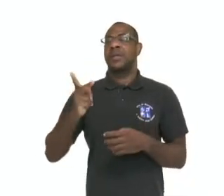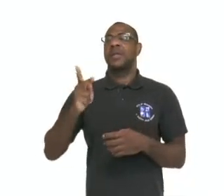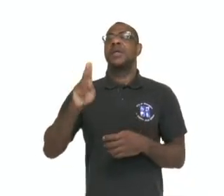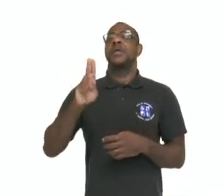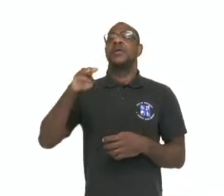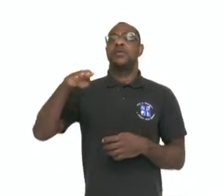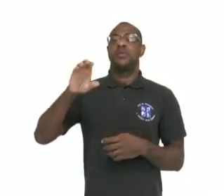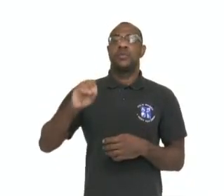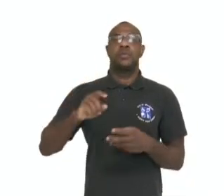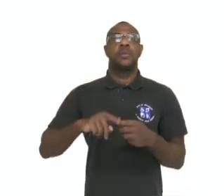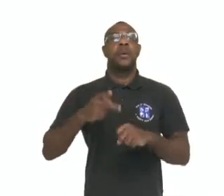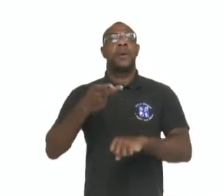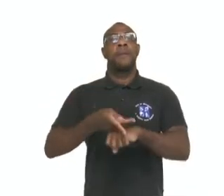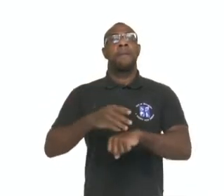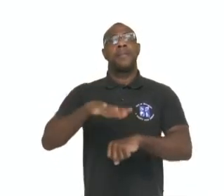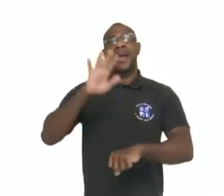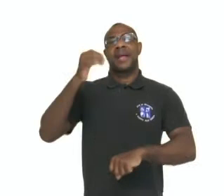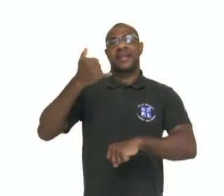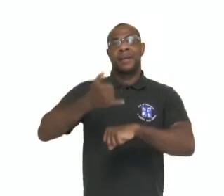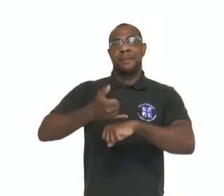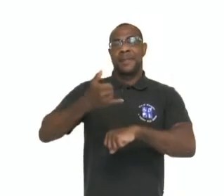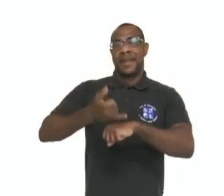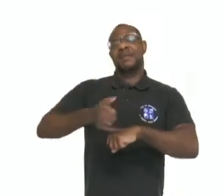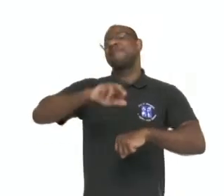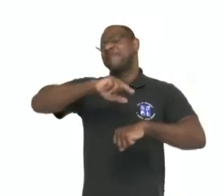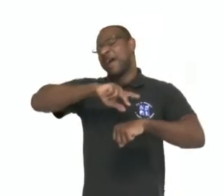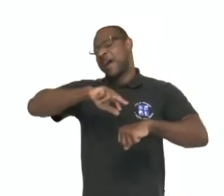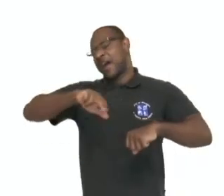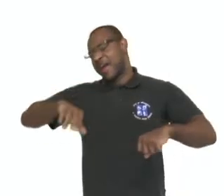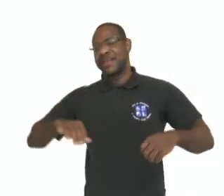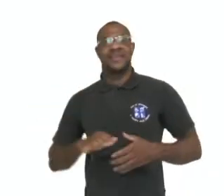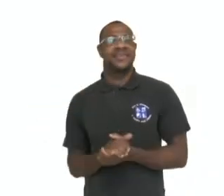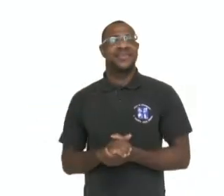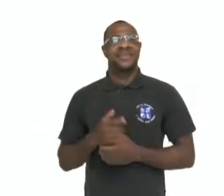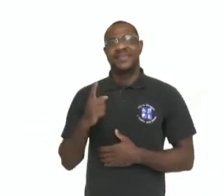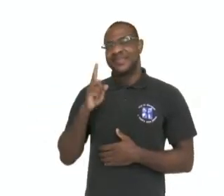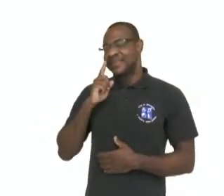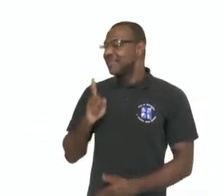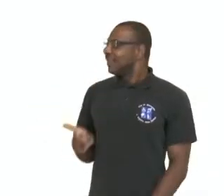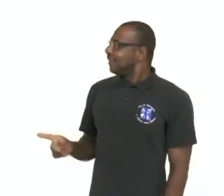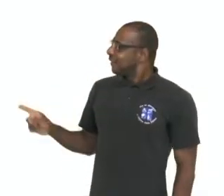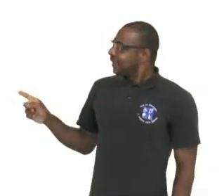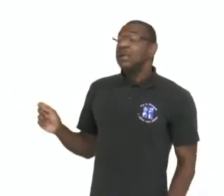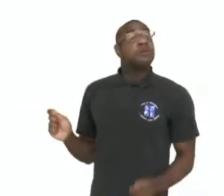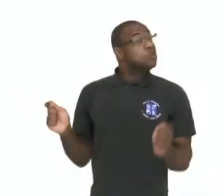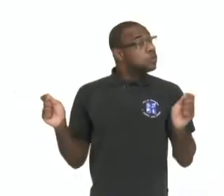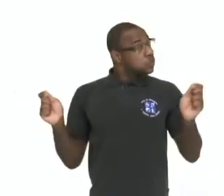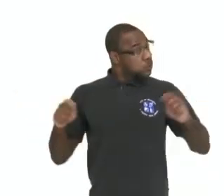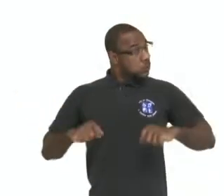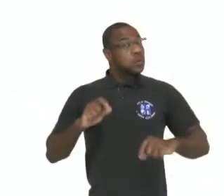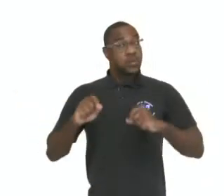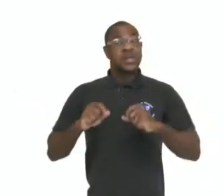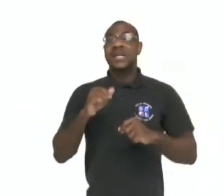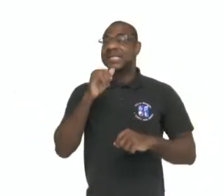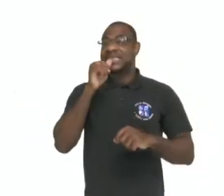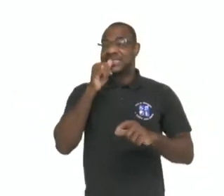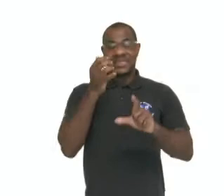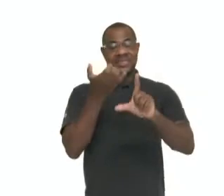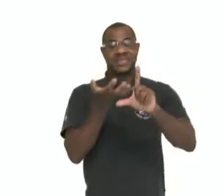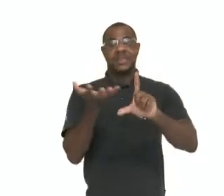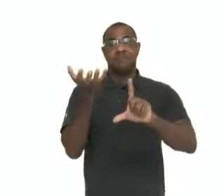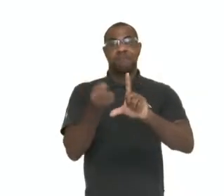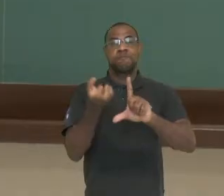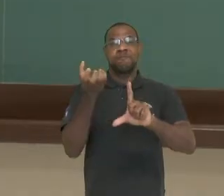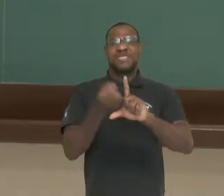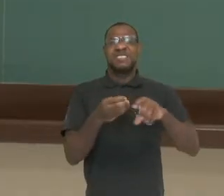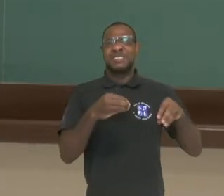a prata, o ferro, alumínio. Então, são alguns exemplos aí que permitem, então, a condução, então, da